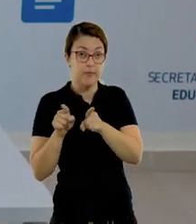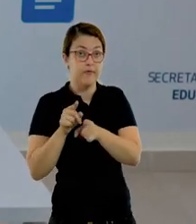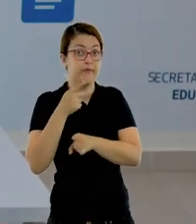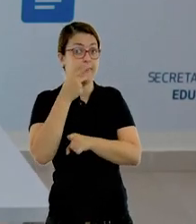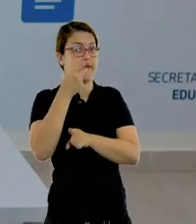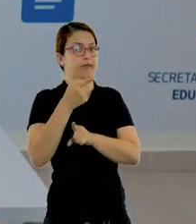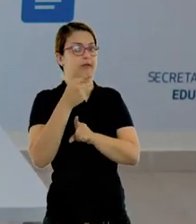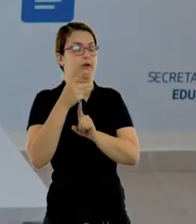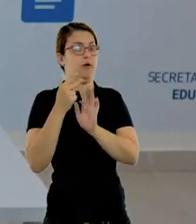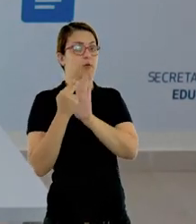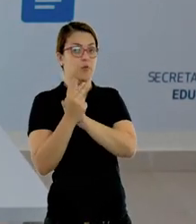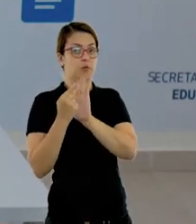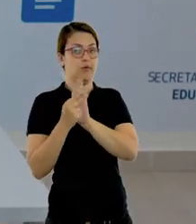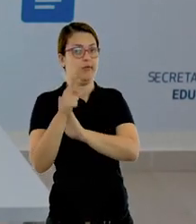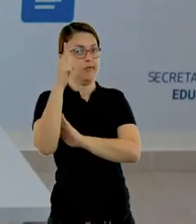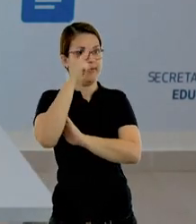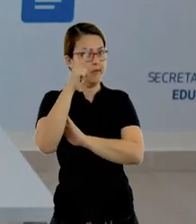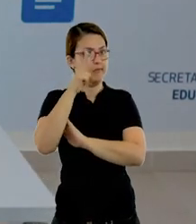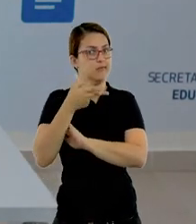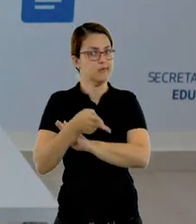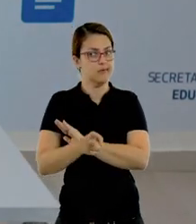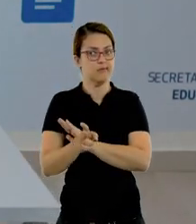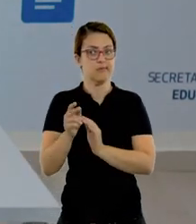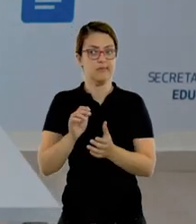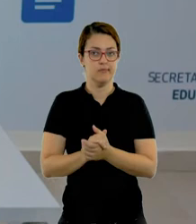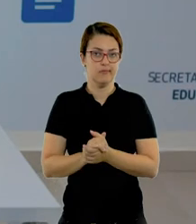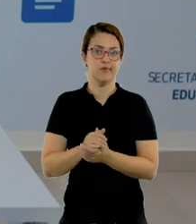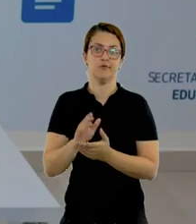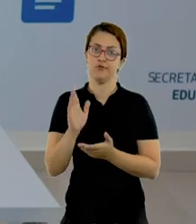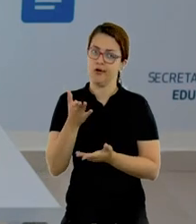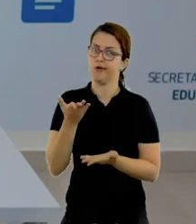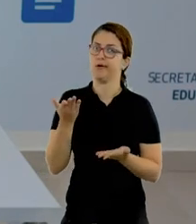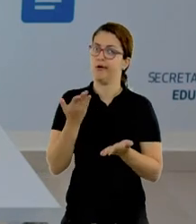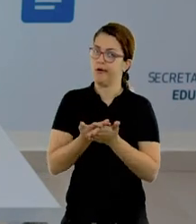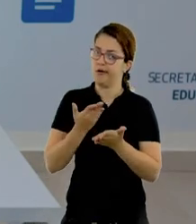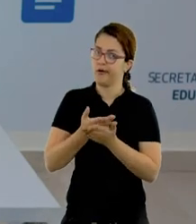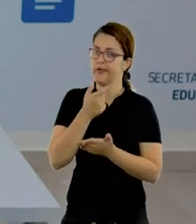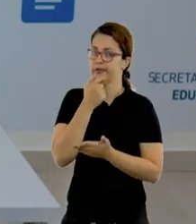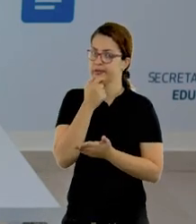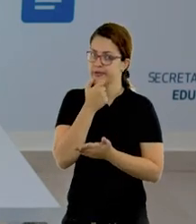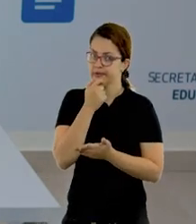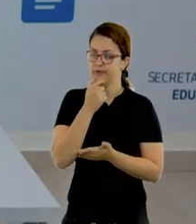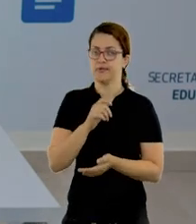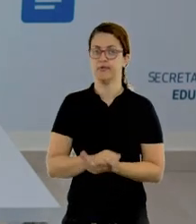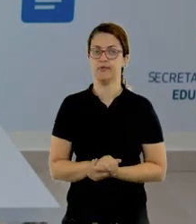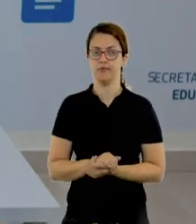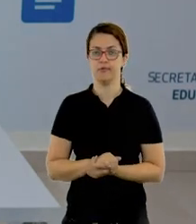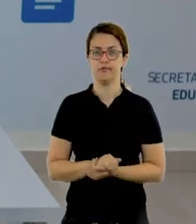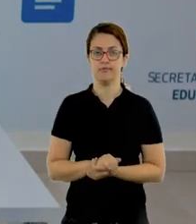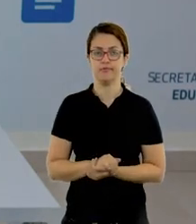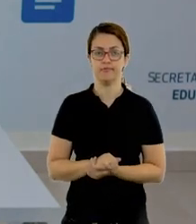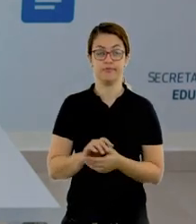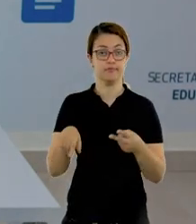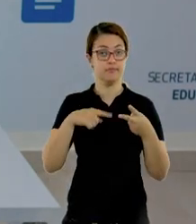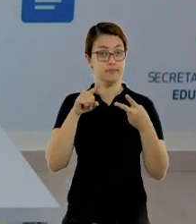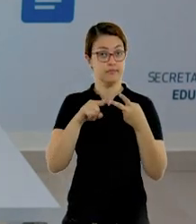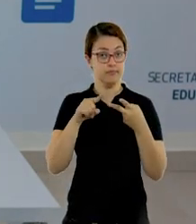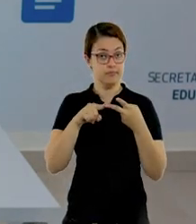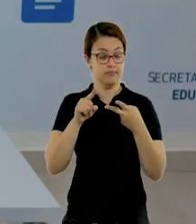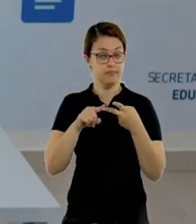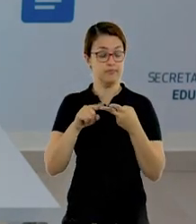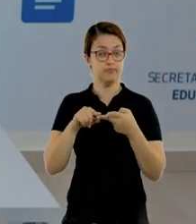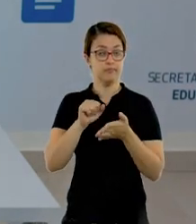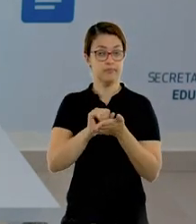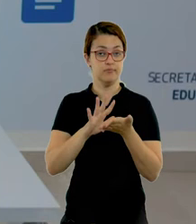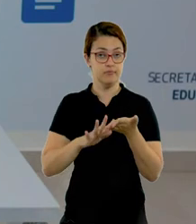corretamente. Lembre-se, hein? Sempre pronunciando as palavras, já que é nossa aula de inglês. E a segunda atividade para a